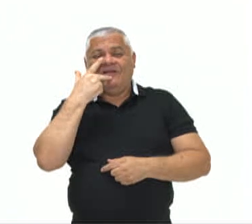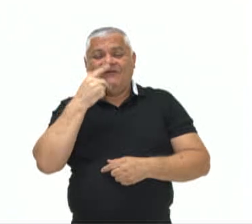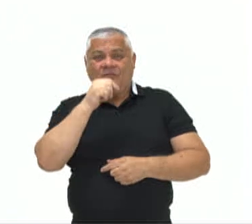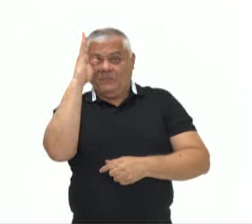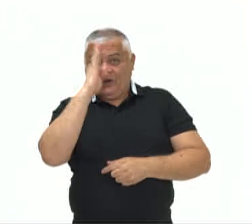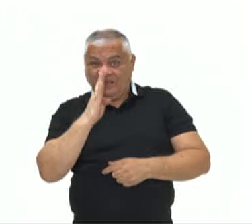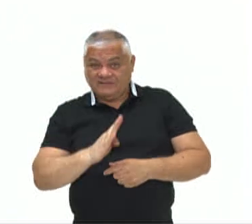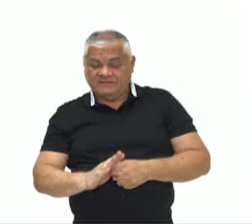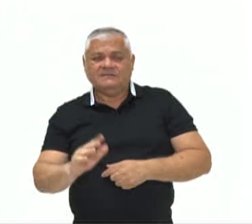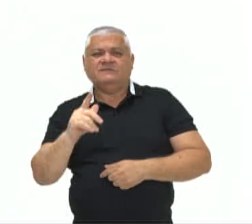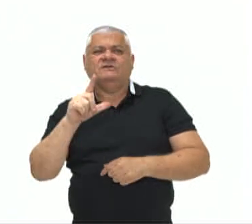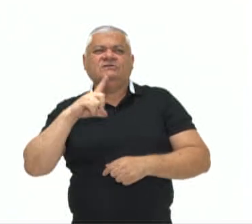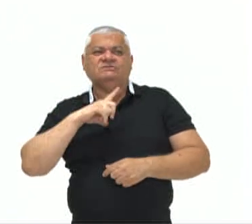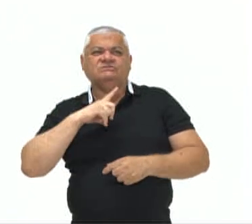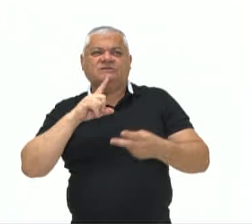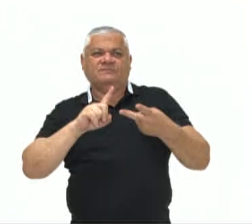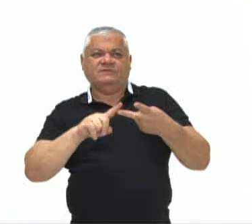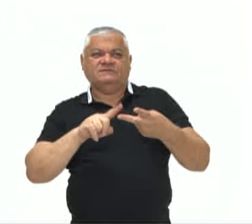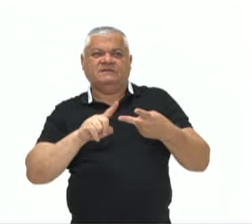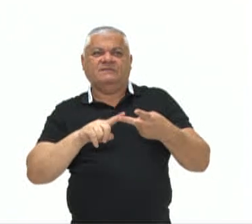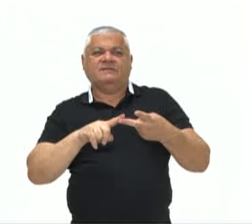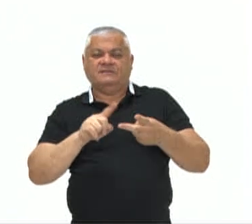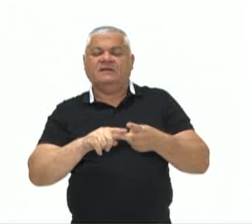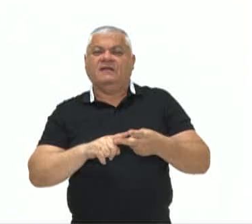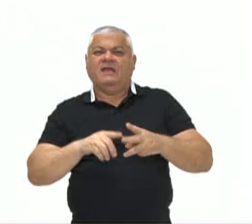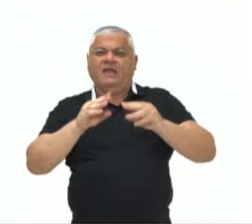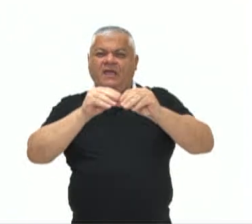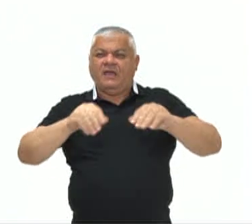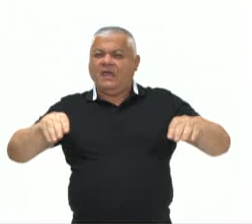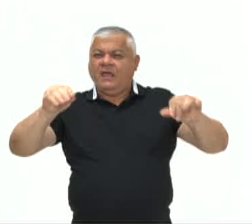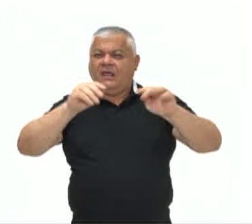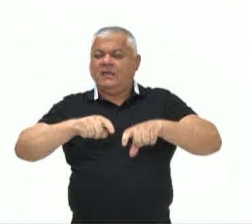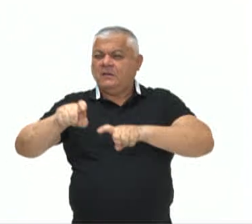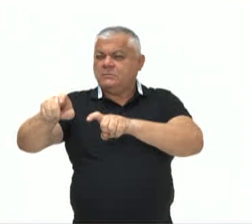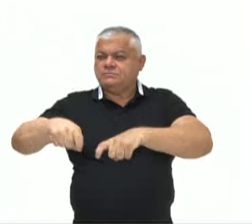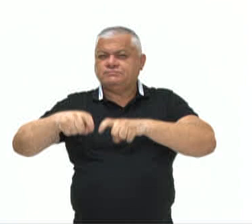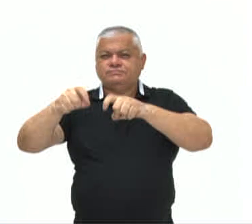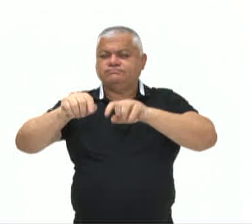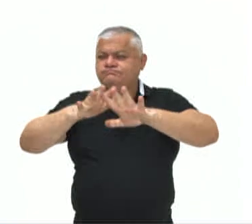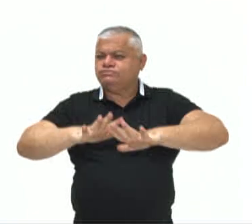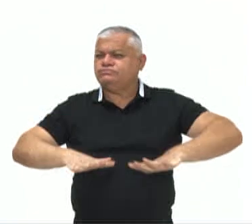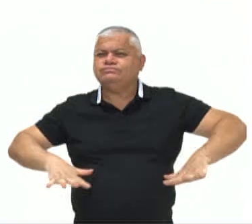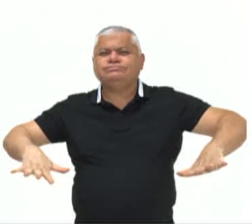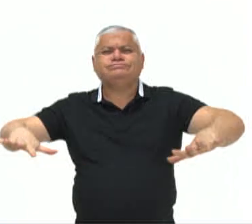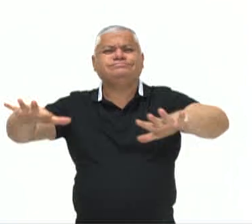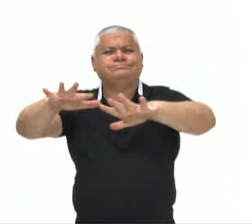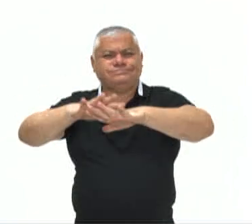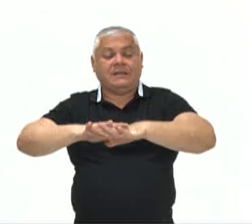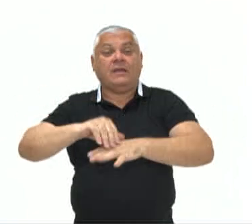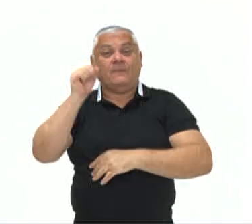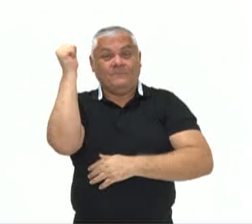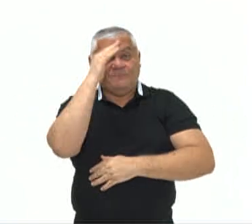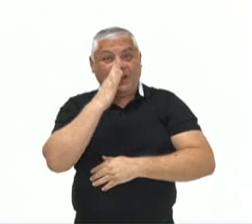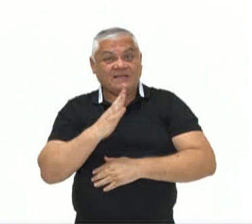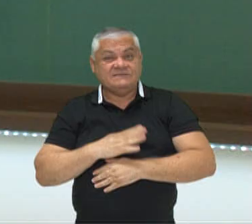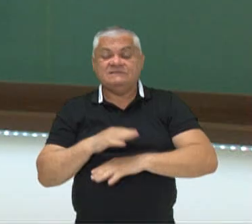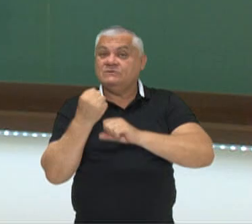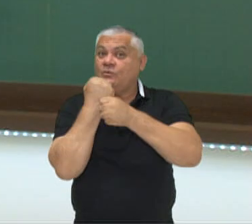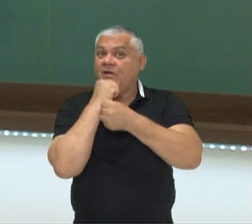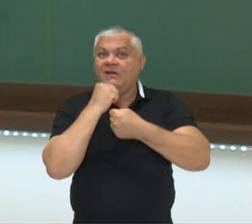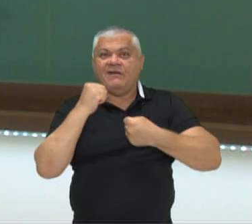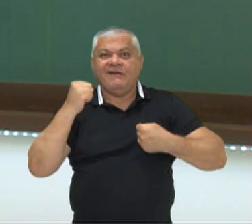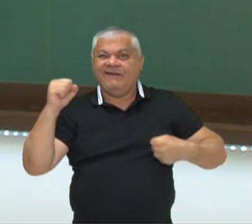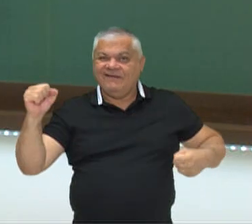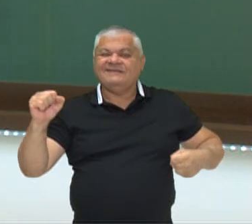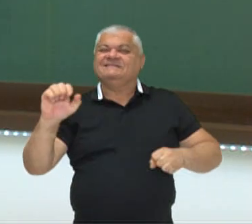econômicas. Grande propriedade agrária, porque até por uma questão lógica,